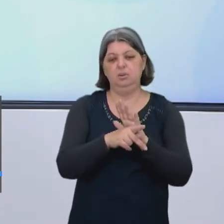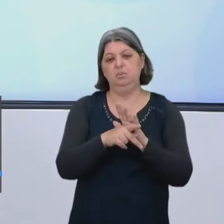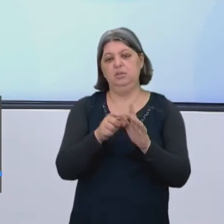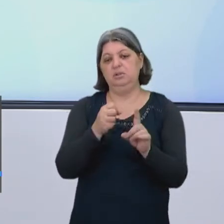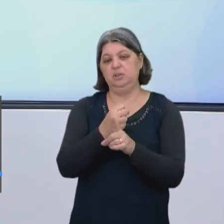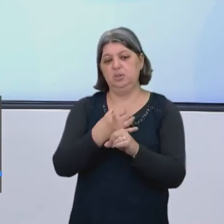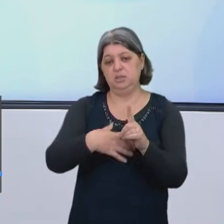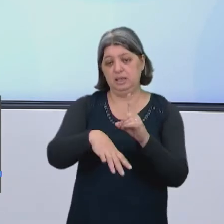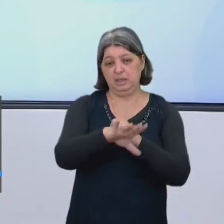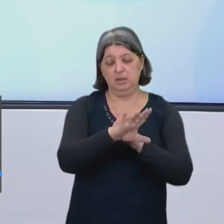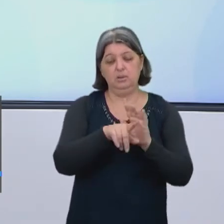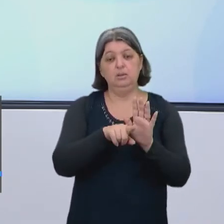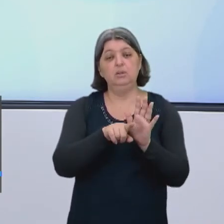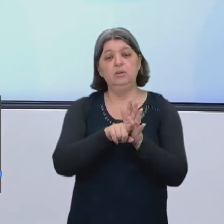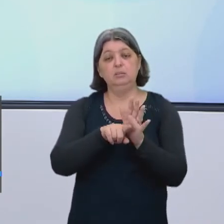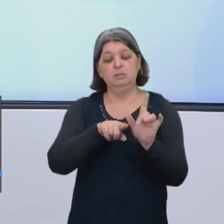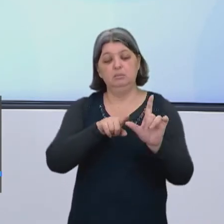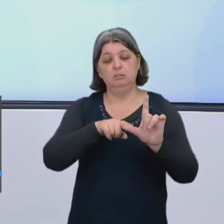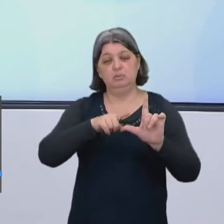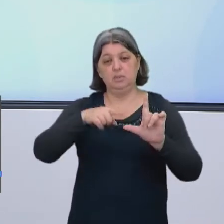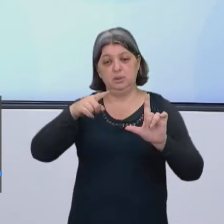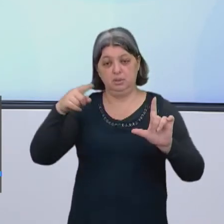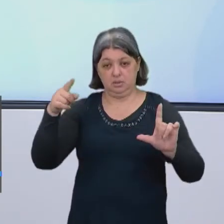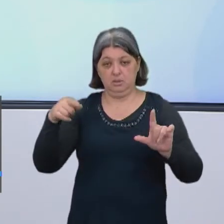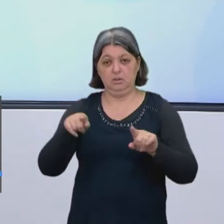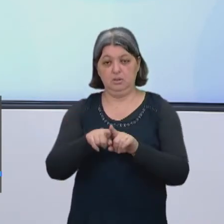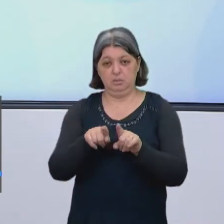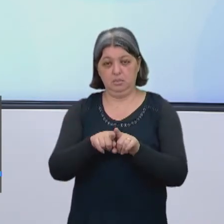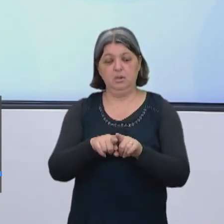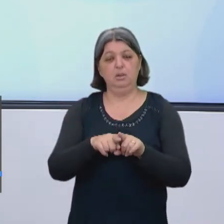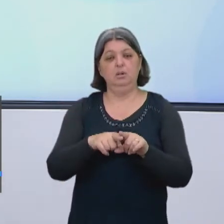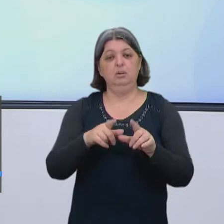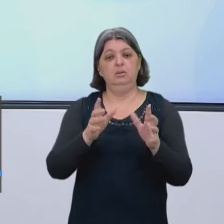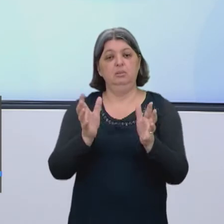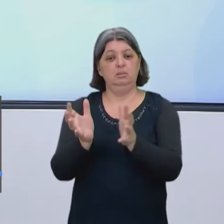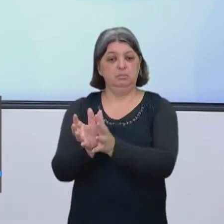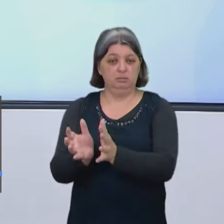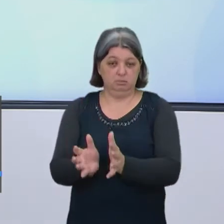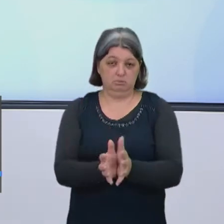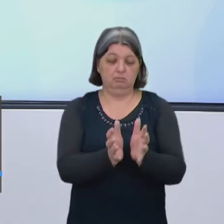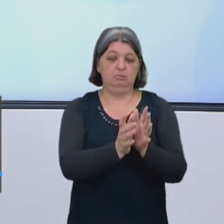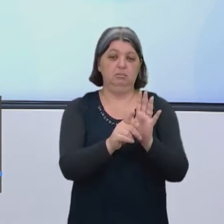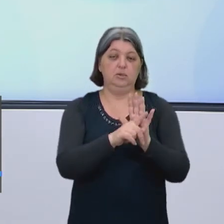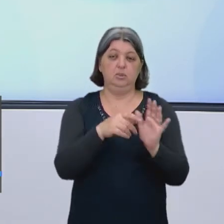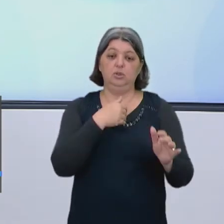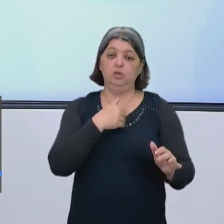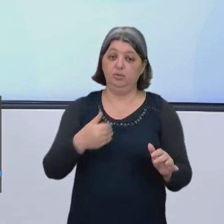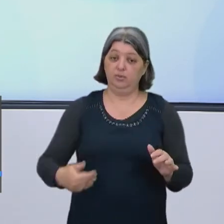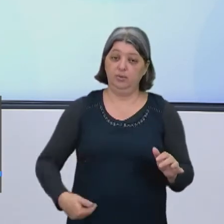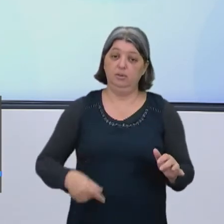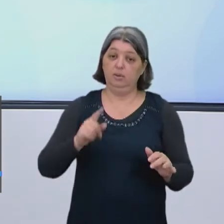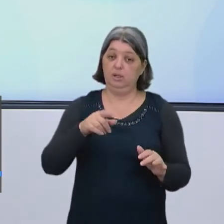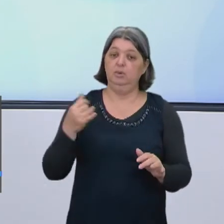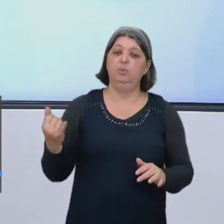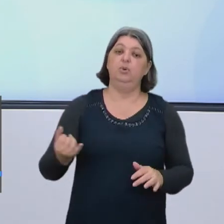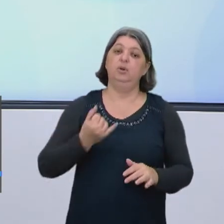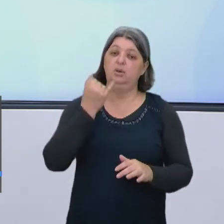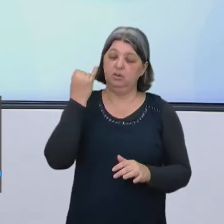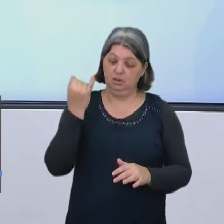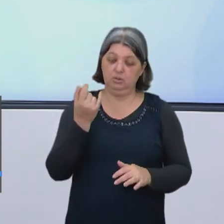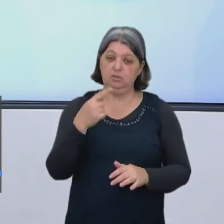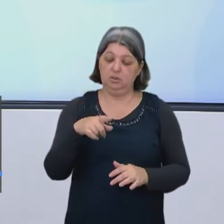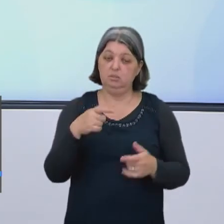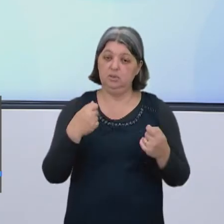levantamentos estatísticos aí, especificamente para os órgãos governamentais, que são muito importantes você responder aí com